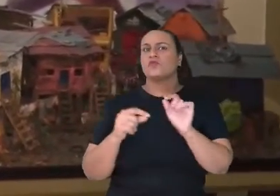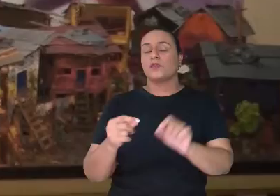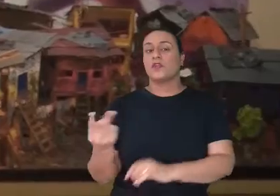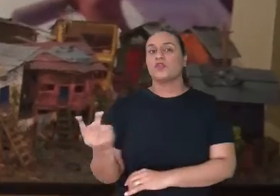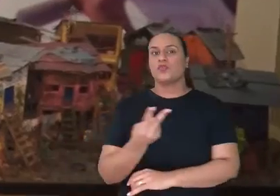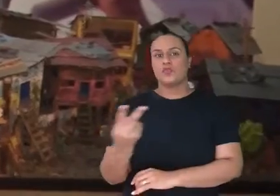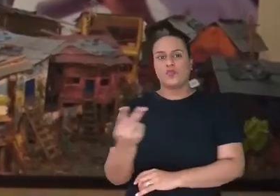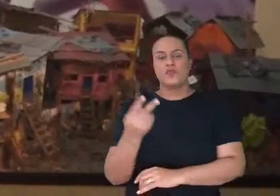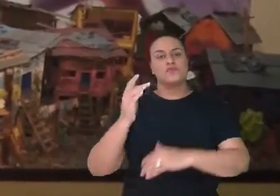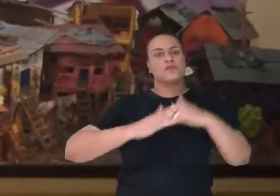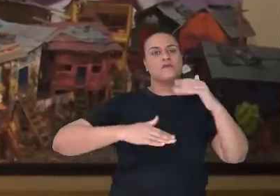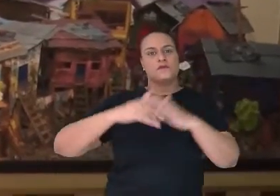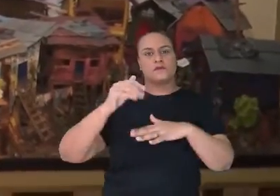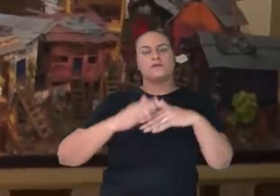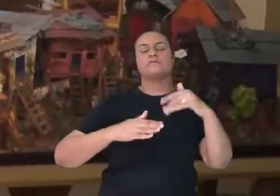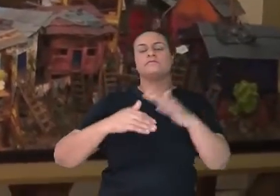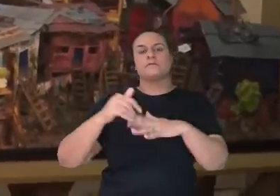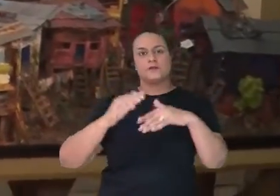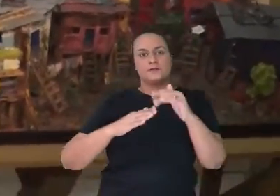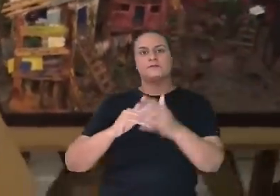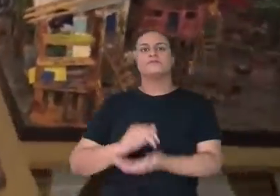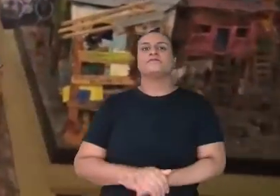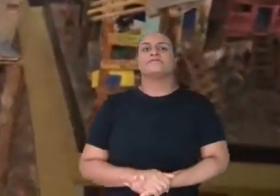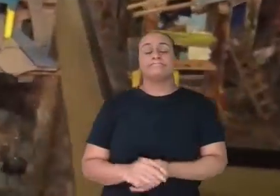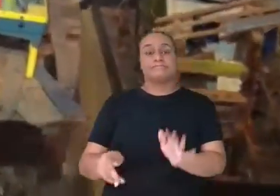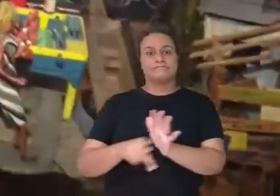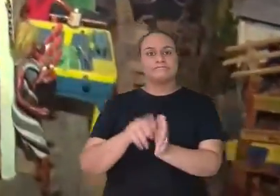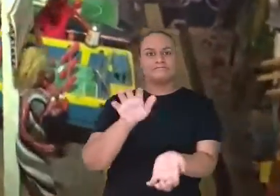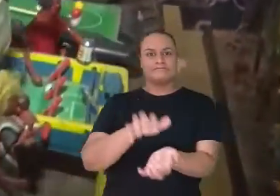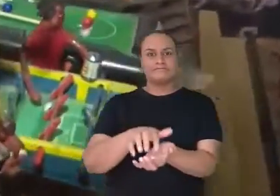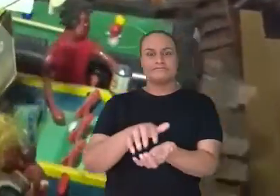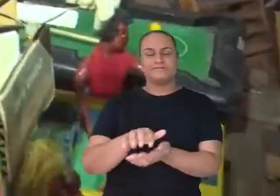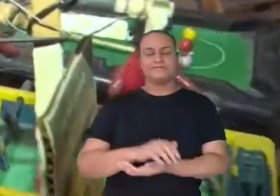artista pernambucana, Elisângela das Palafitas.